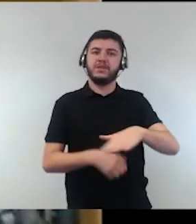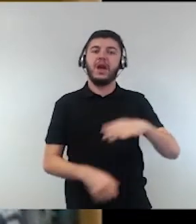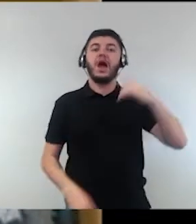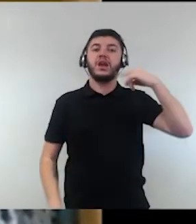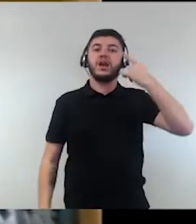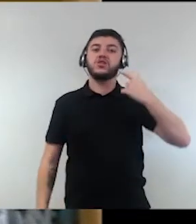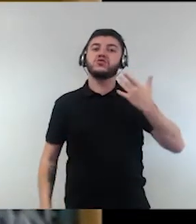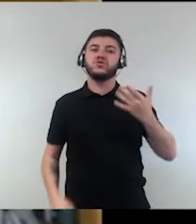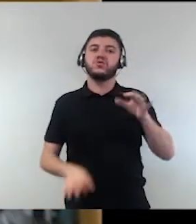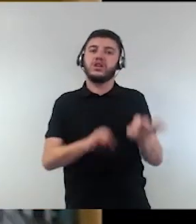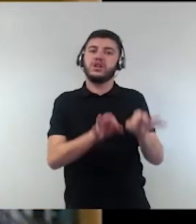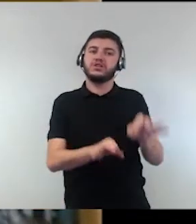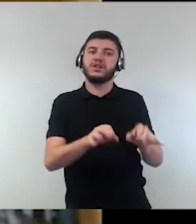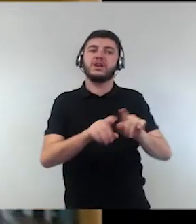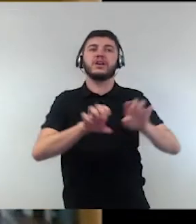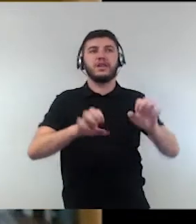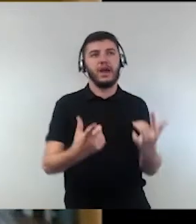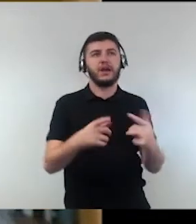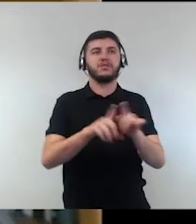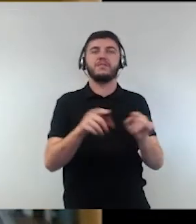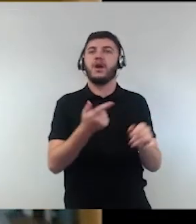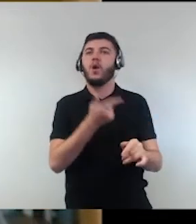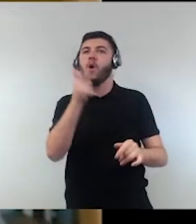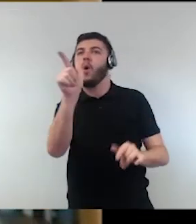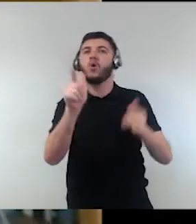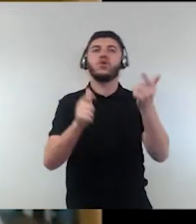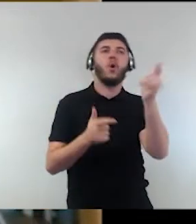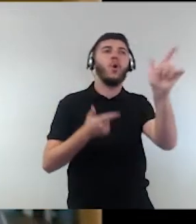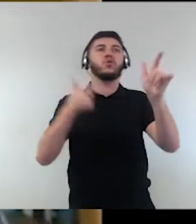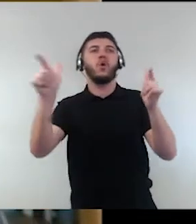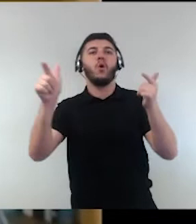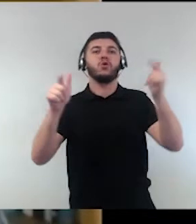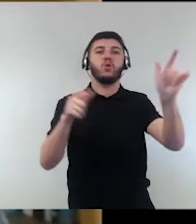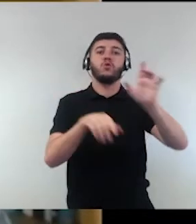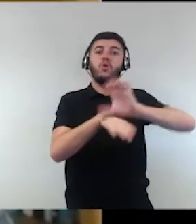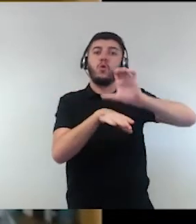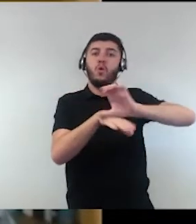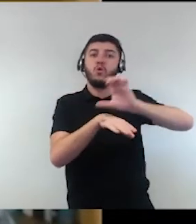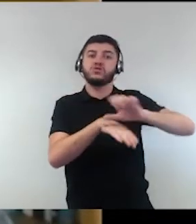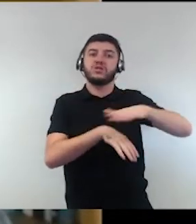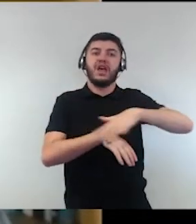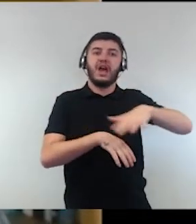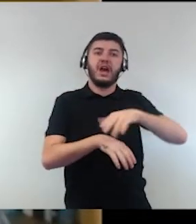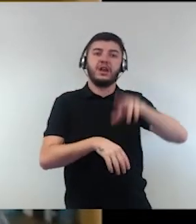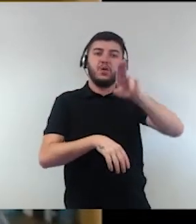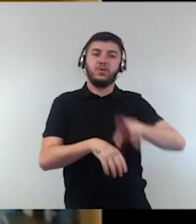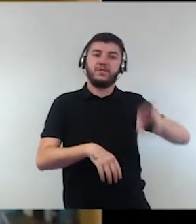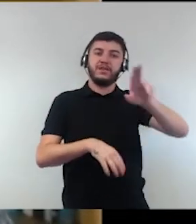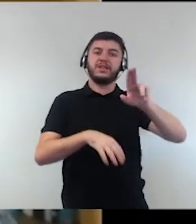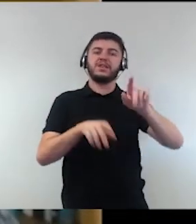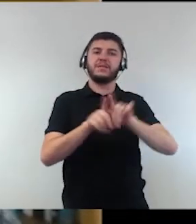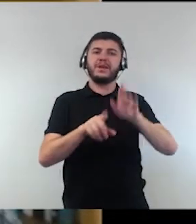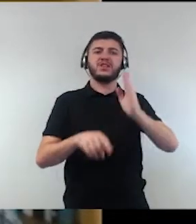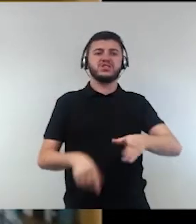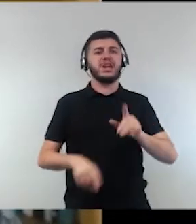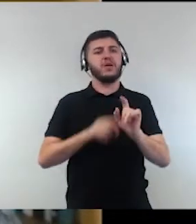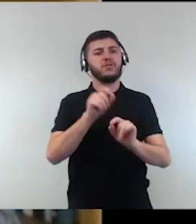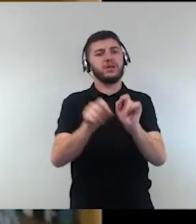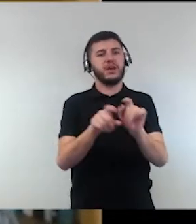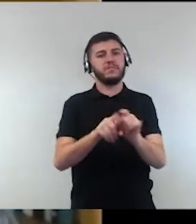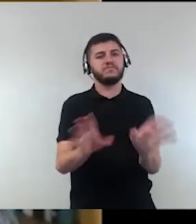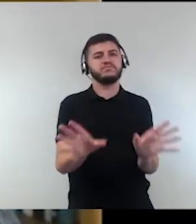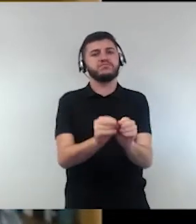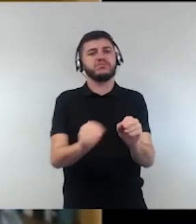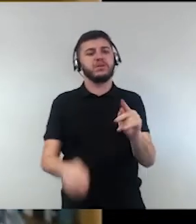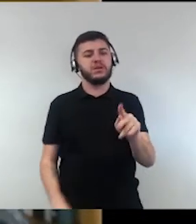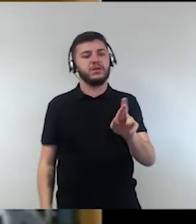as formações universitárias, andam cada dia mais pragmáticas. Hoje é capaz